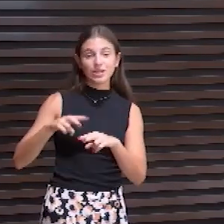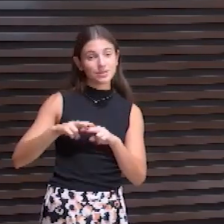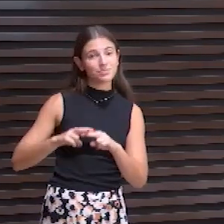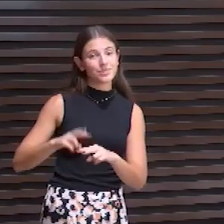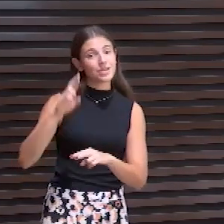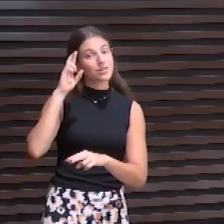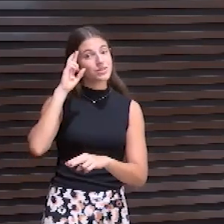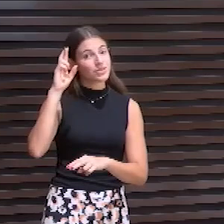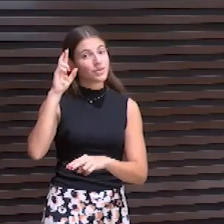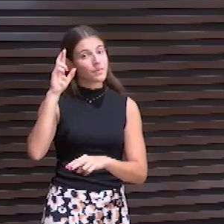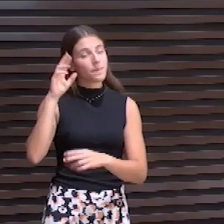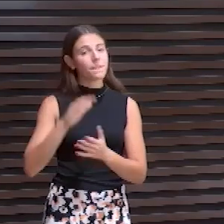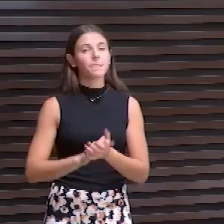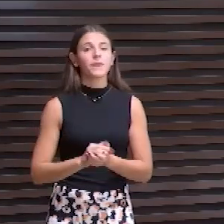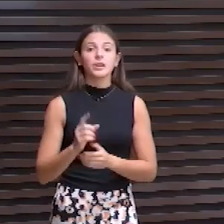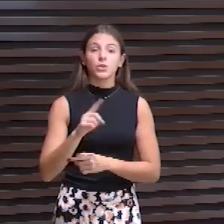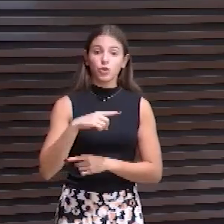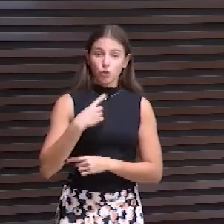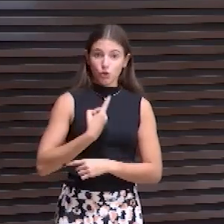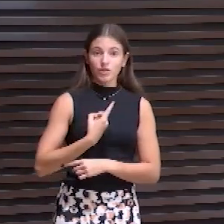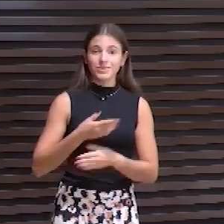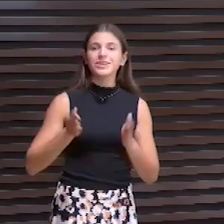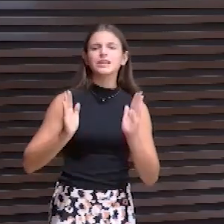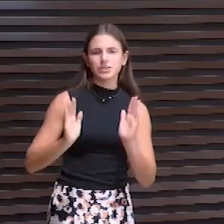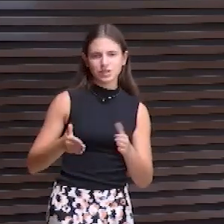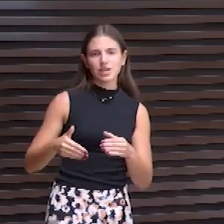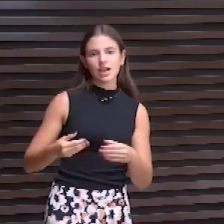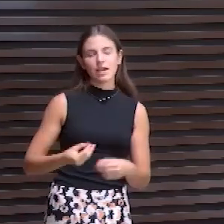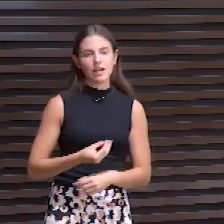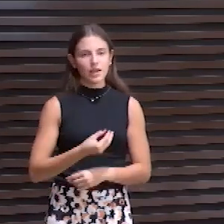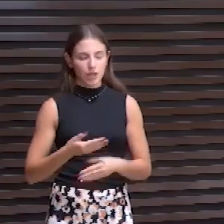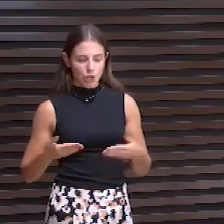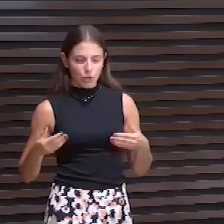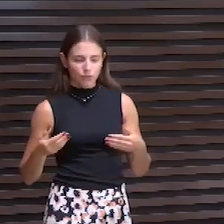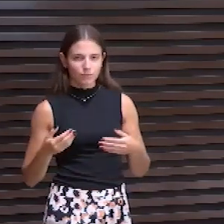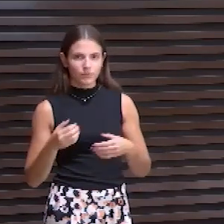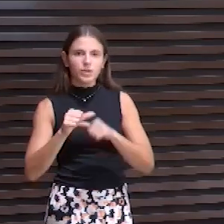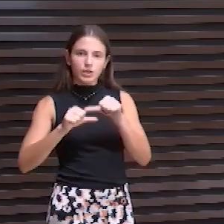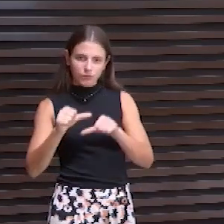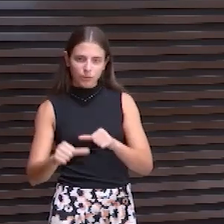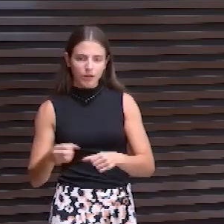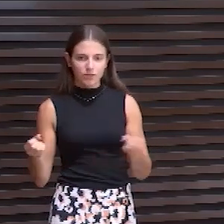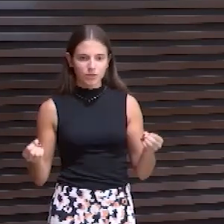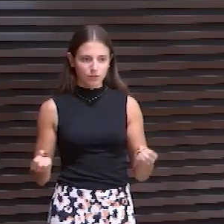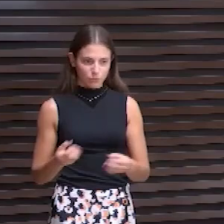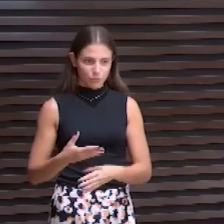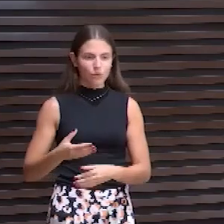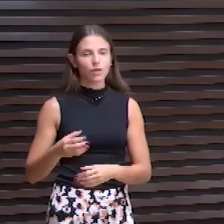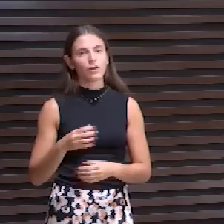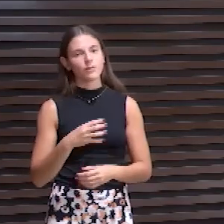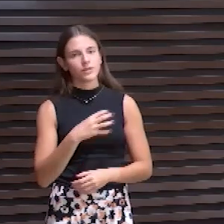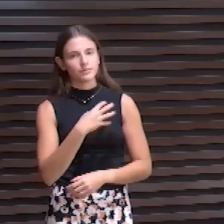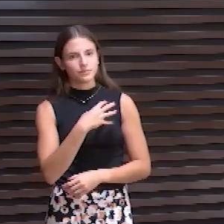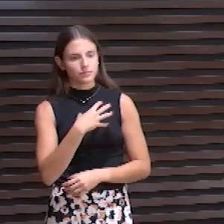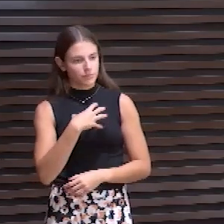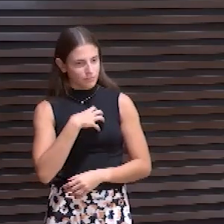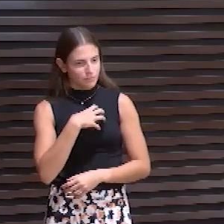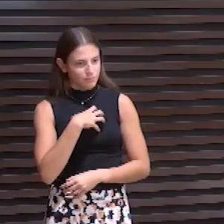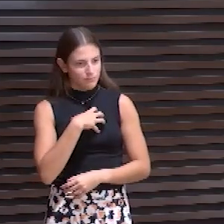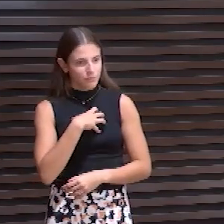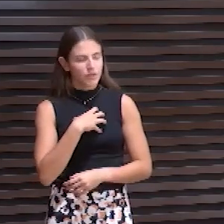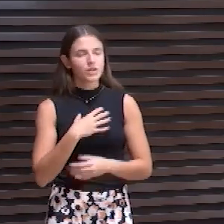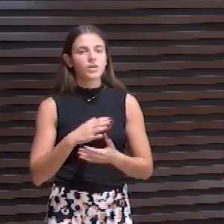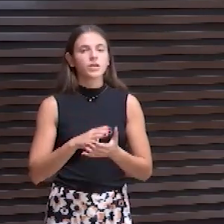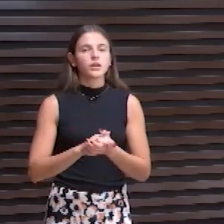pela graça de Deus passamos por essa experiência do novo nascimento, nós entendemos o que o texto bíblico, o que o profeta Isaías diz aqui